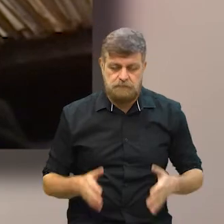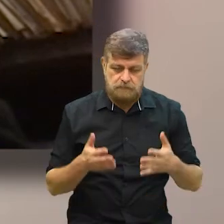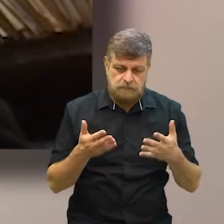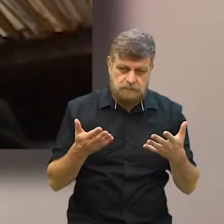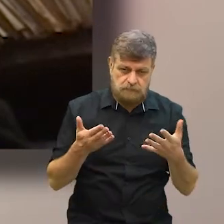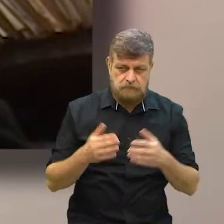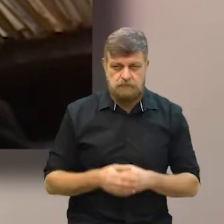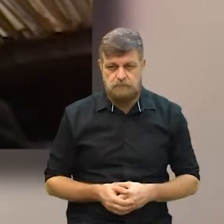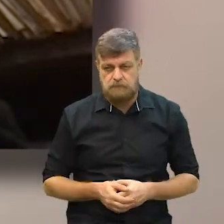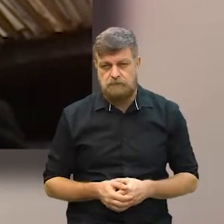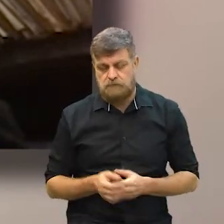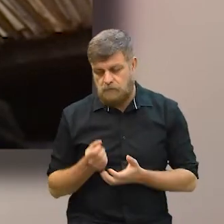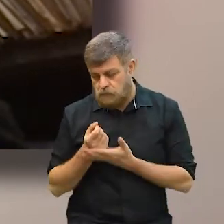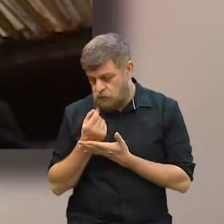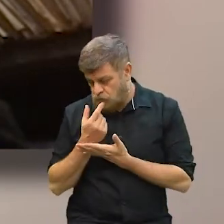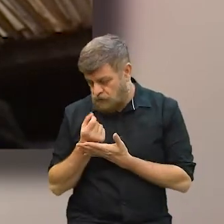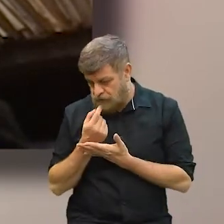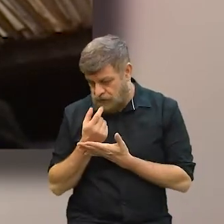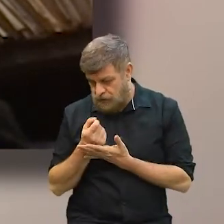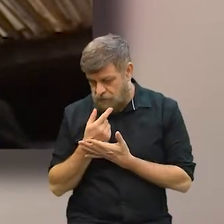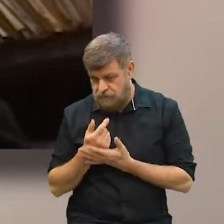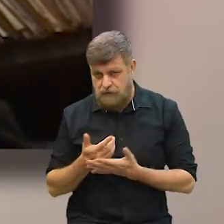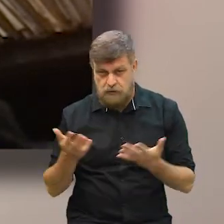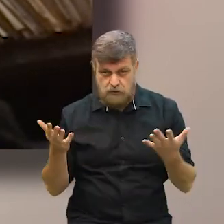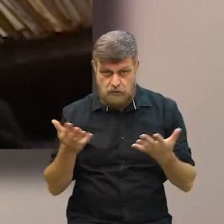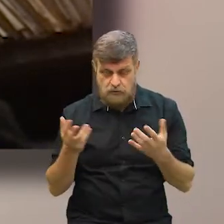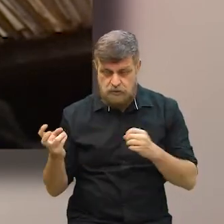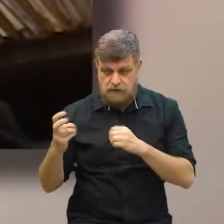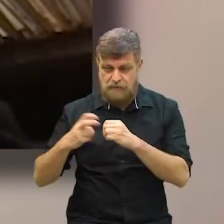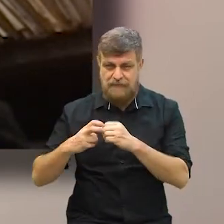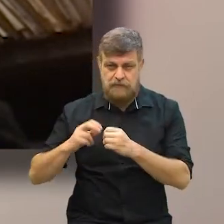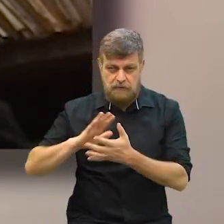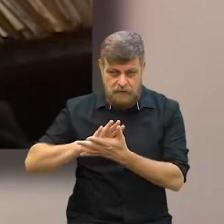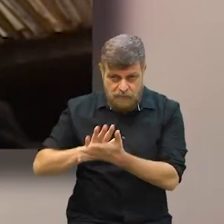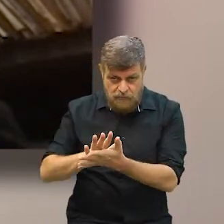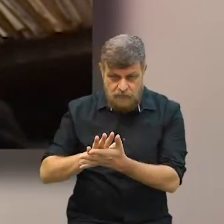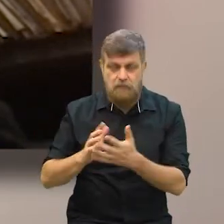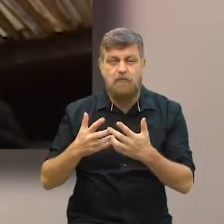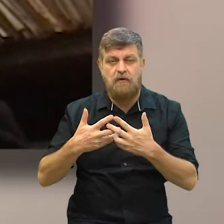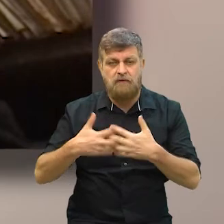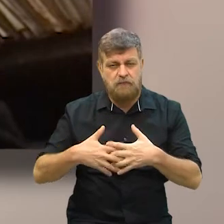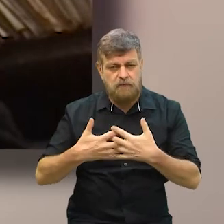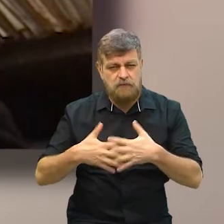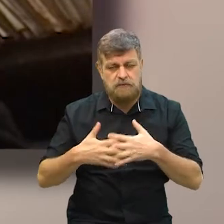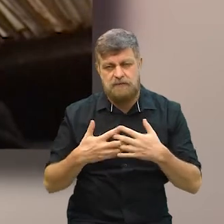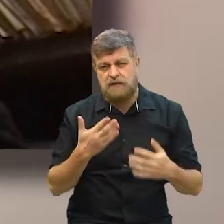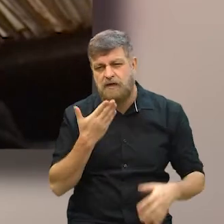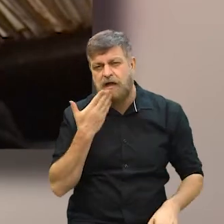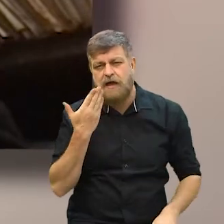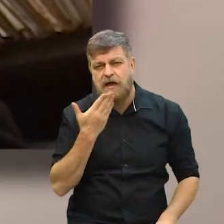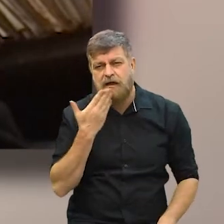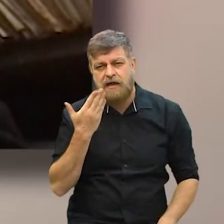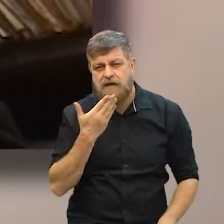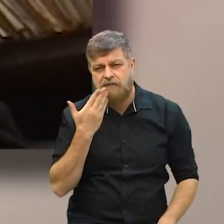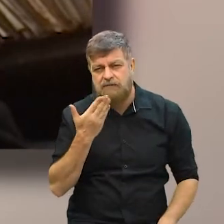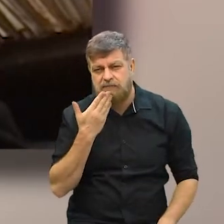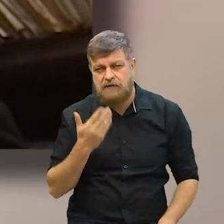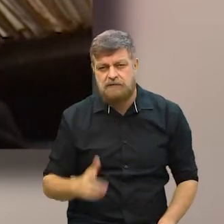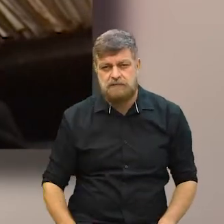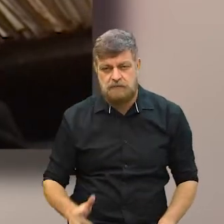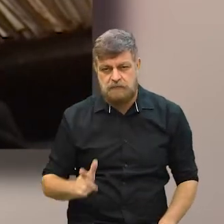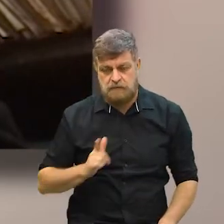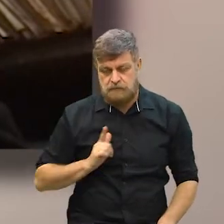Então, o uso da droga antirretroviral é muito efetivo e é fácil de administrar,